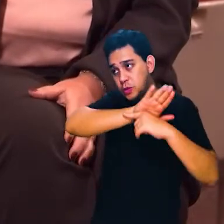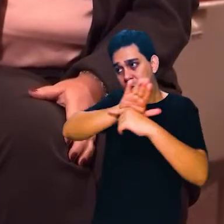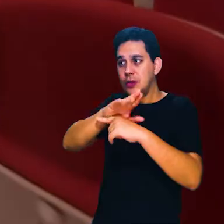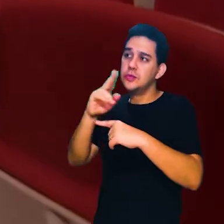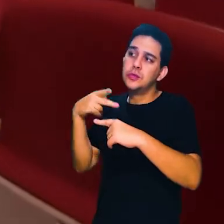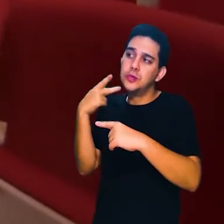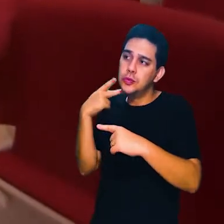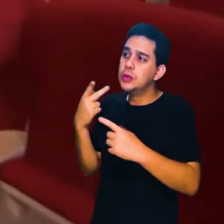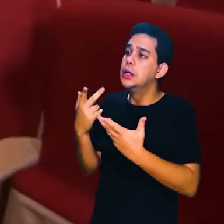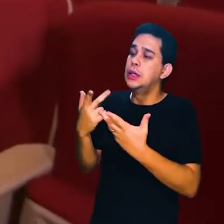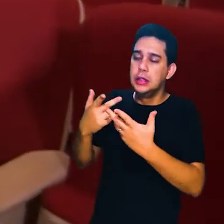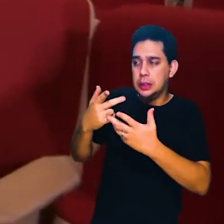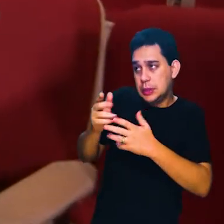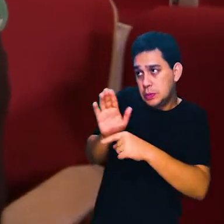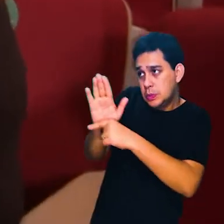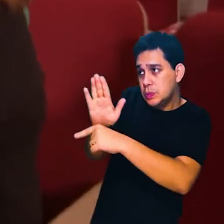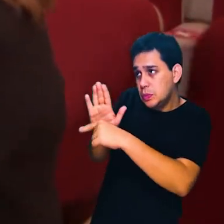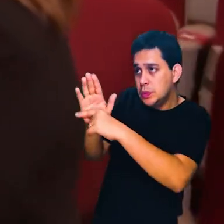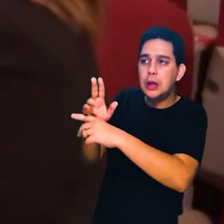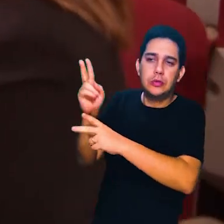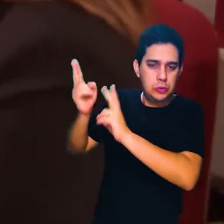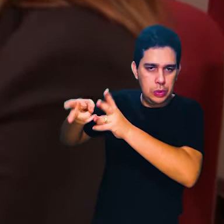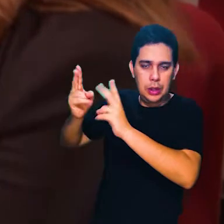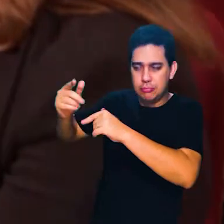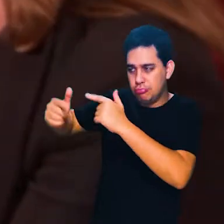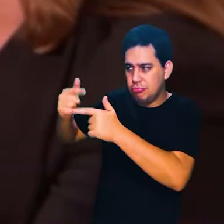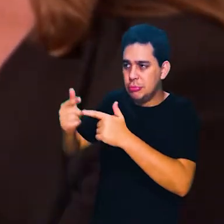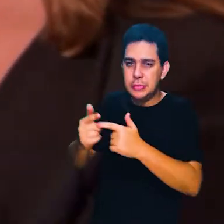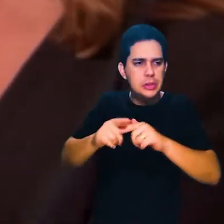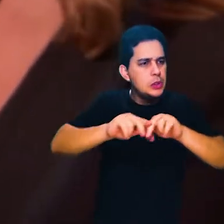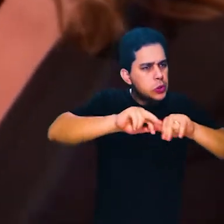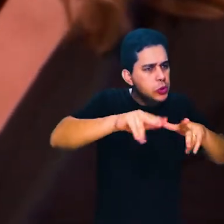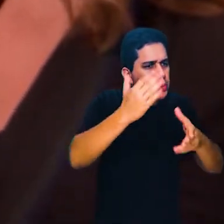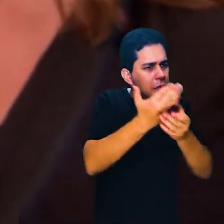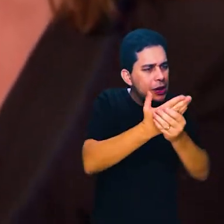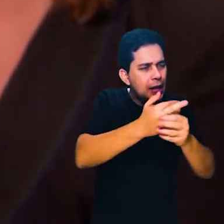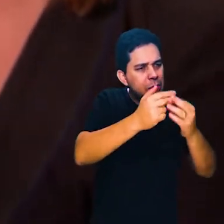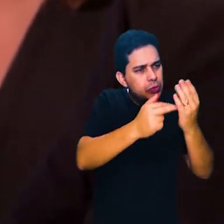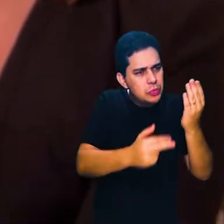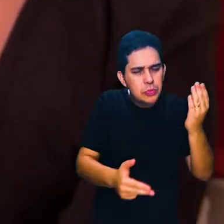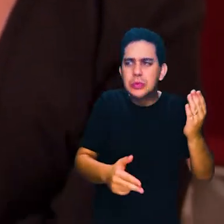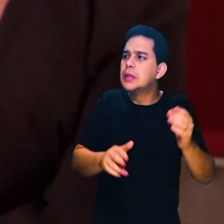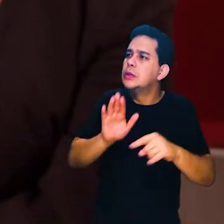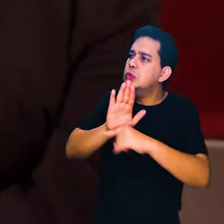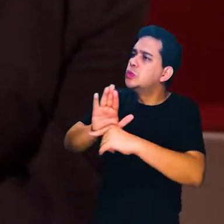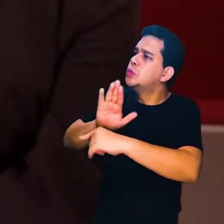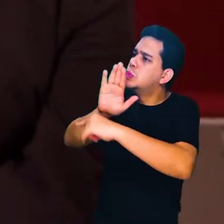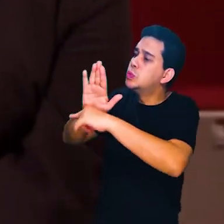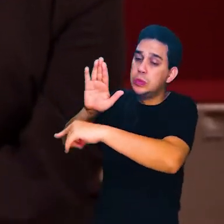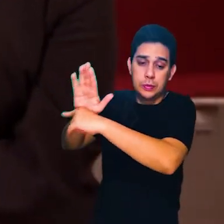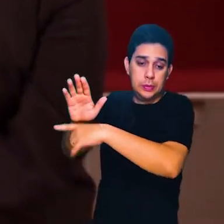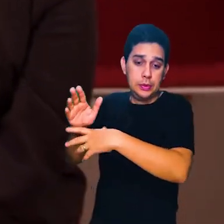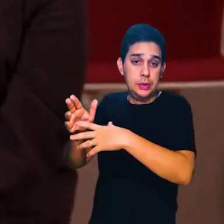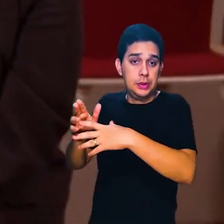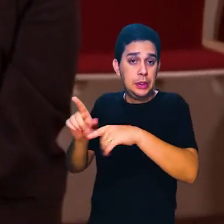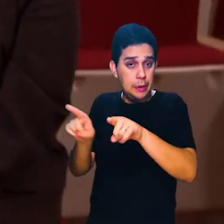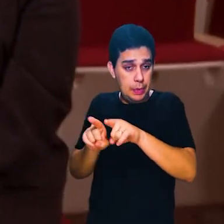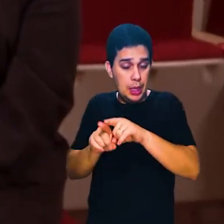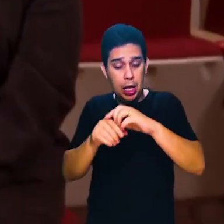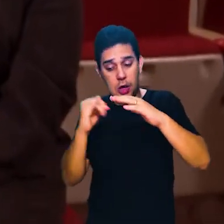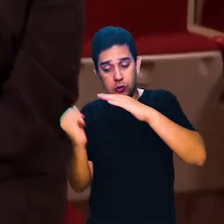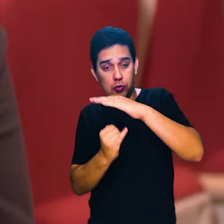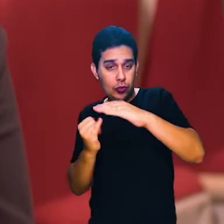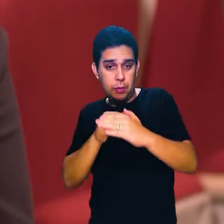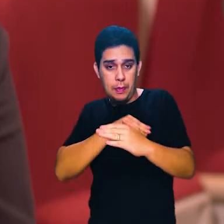para atualização constante dos colegas e, inclusive, auxiliar a própria instituição a ter conhecimento de novos projetos